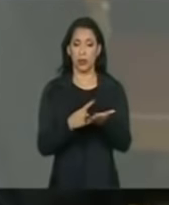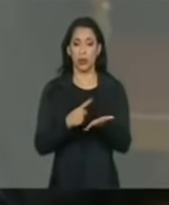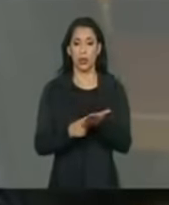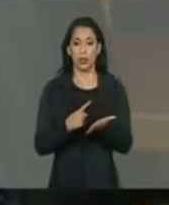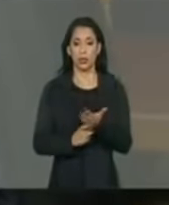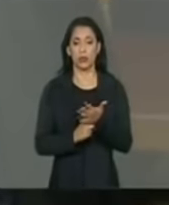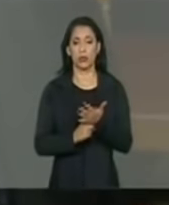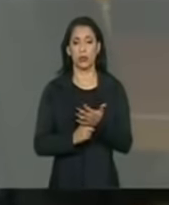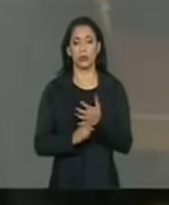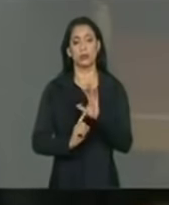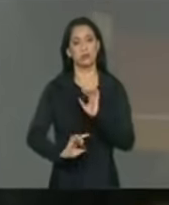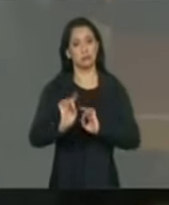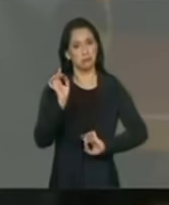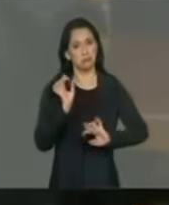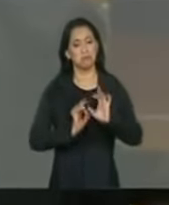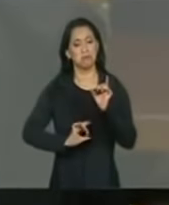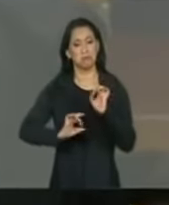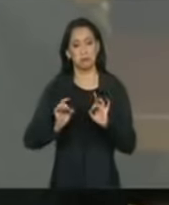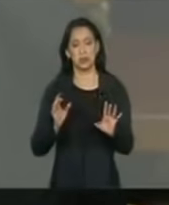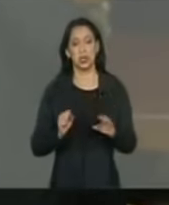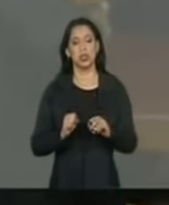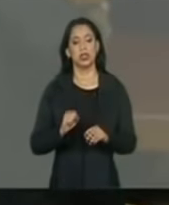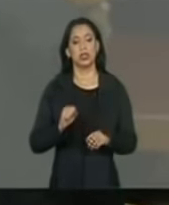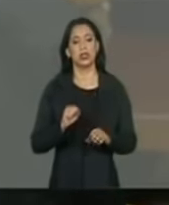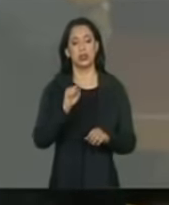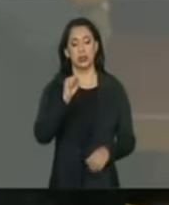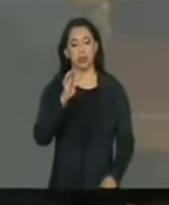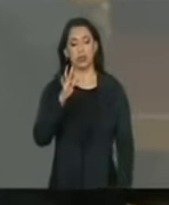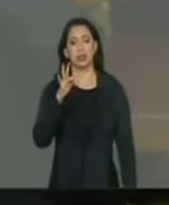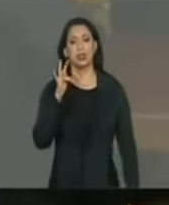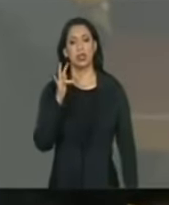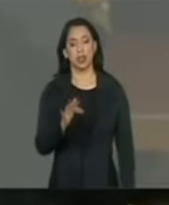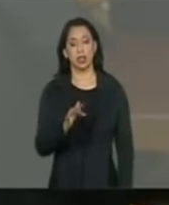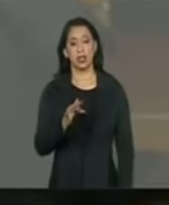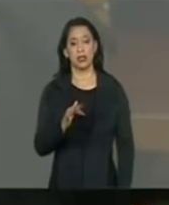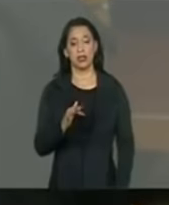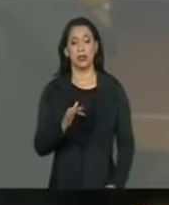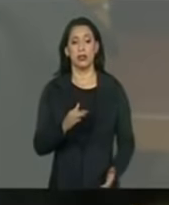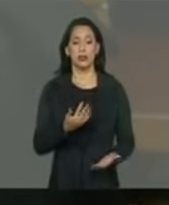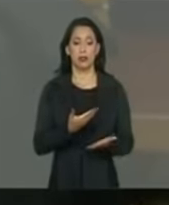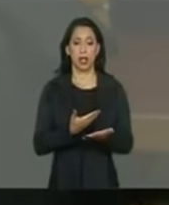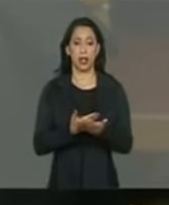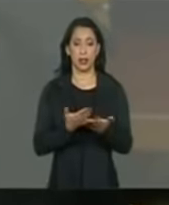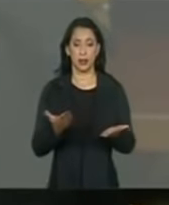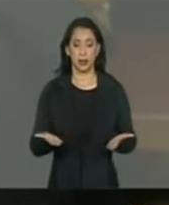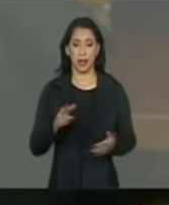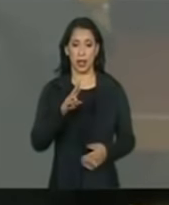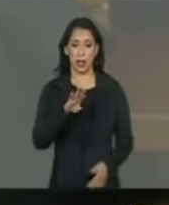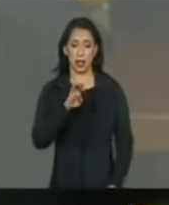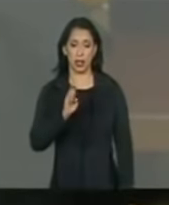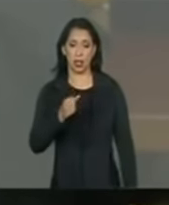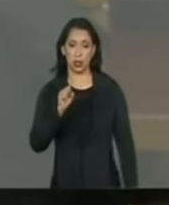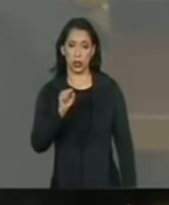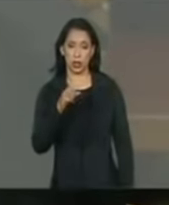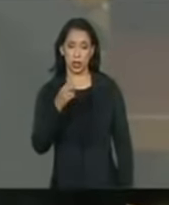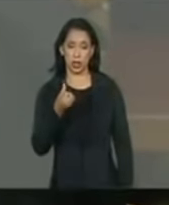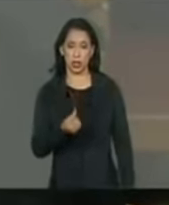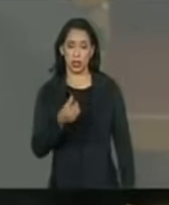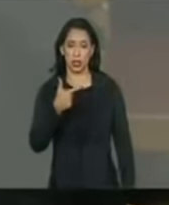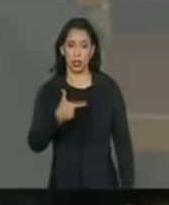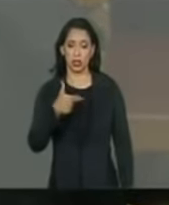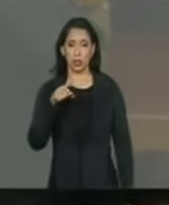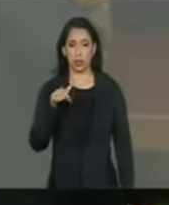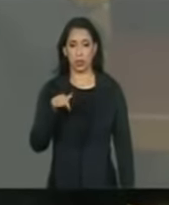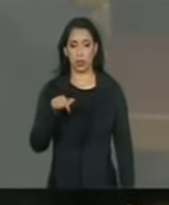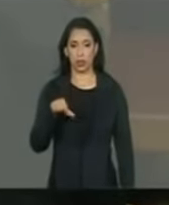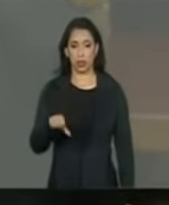preciosíssimo do tribunal superior eleitoral foi cassado no julgamento do rr 86 297 de que foi